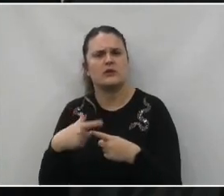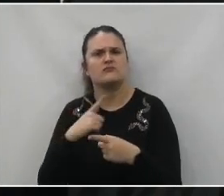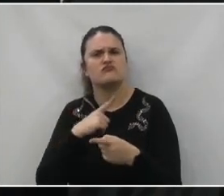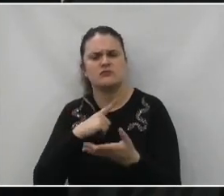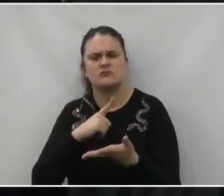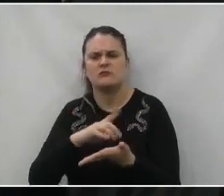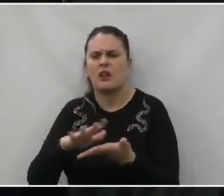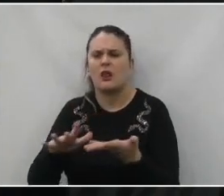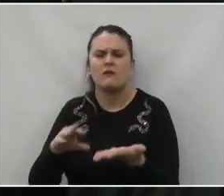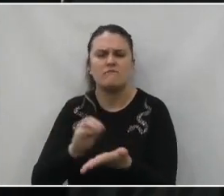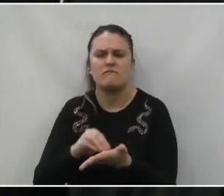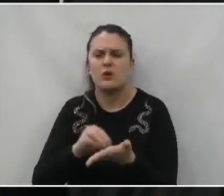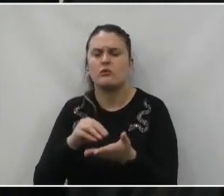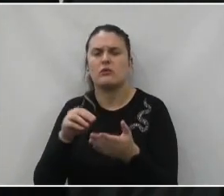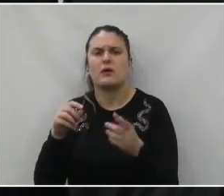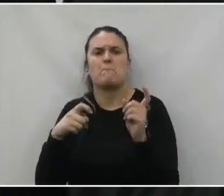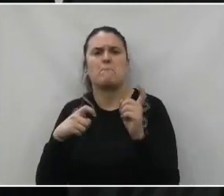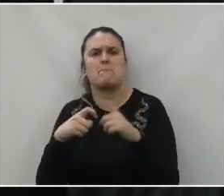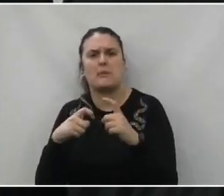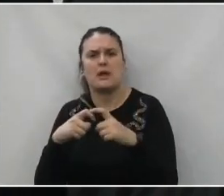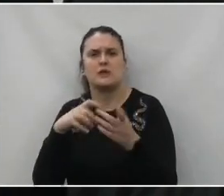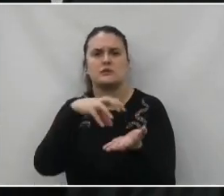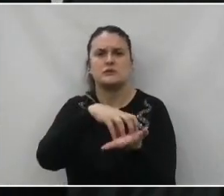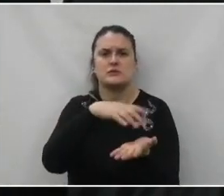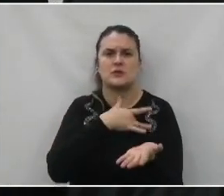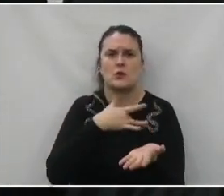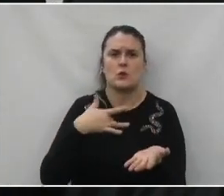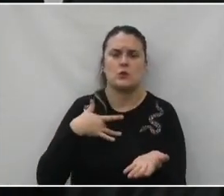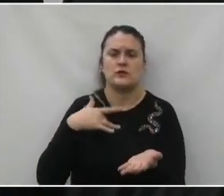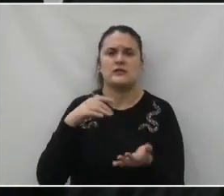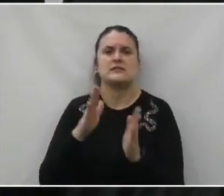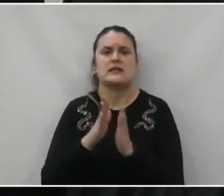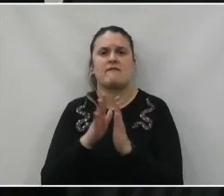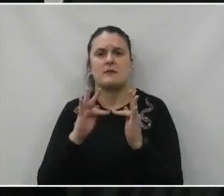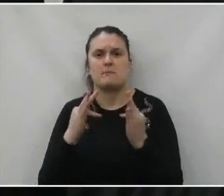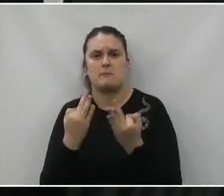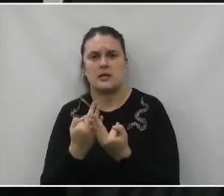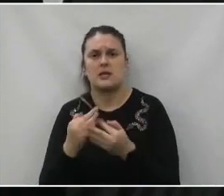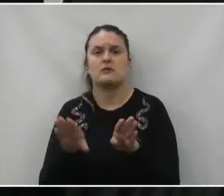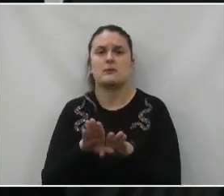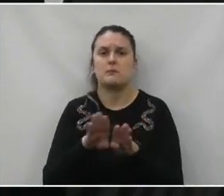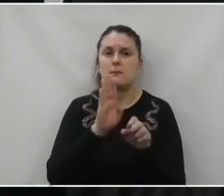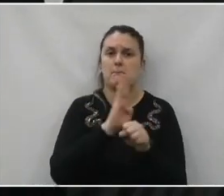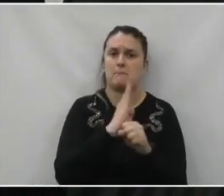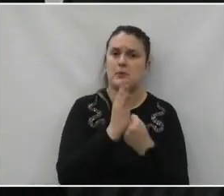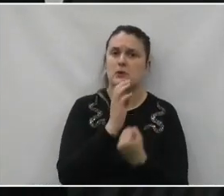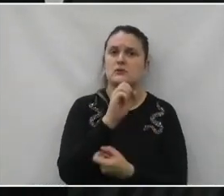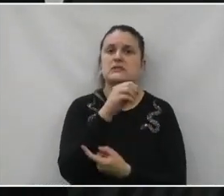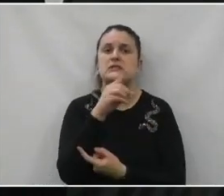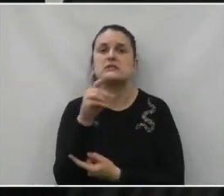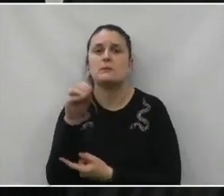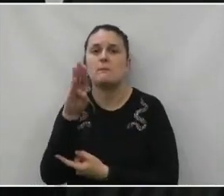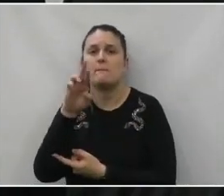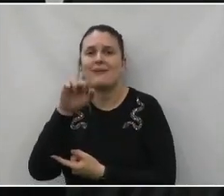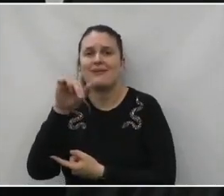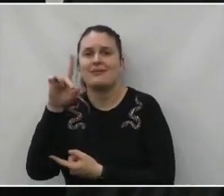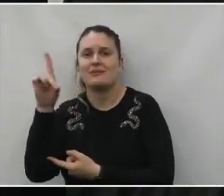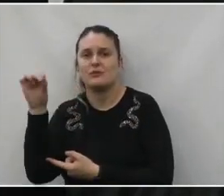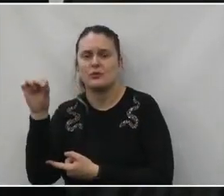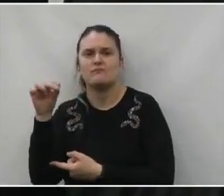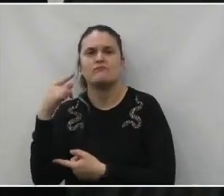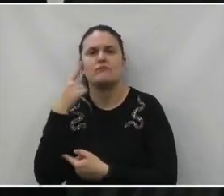demanda, estava faltando médico nos postos de saúde do Sagrada Família, do São Bernardo, e a gente solicitou que